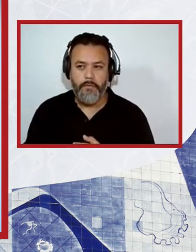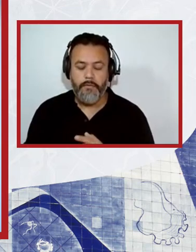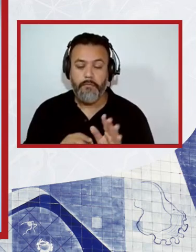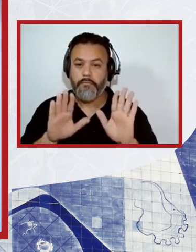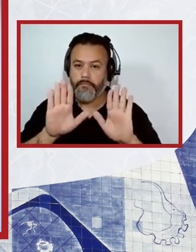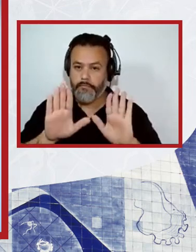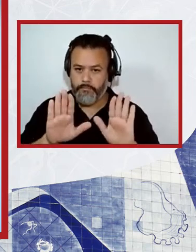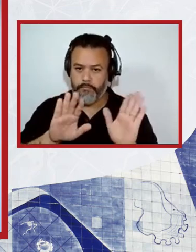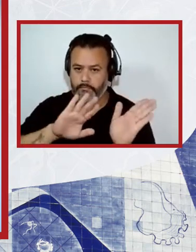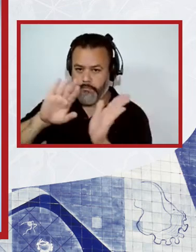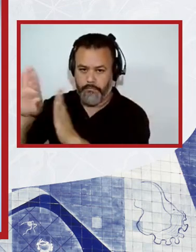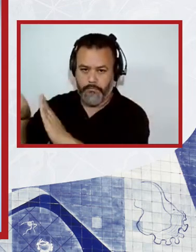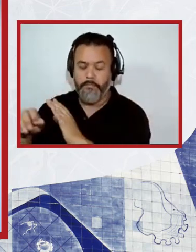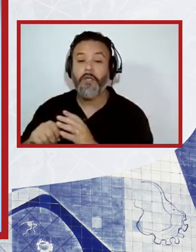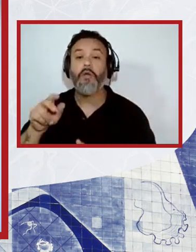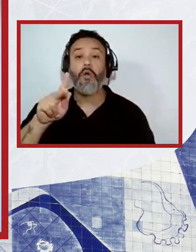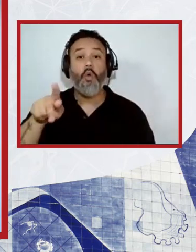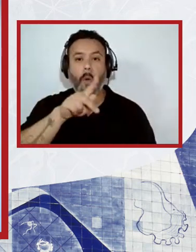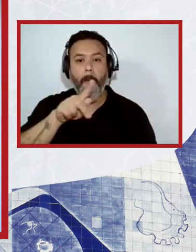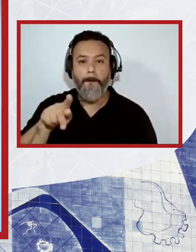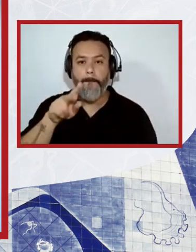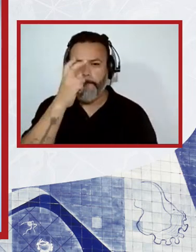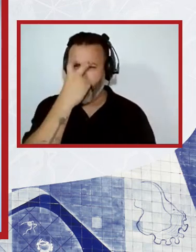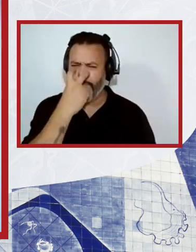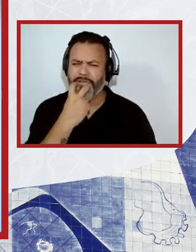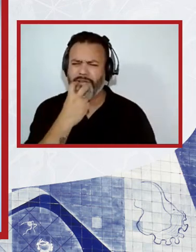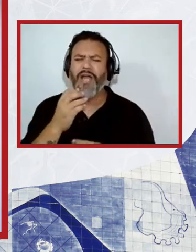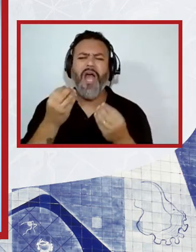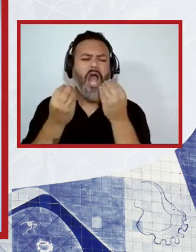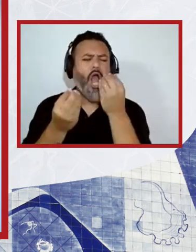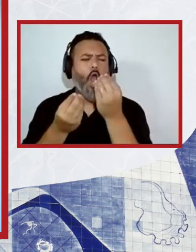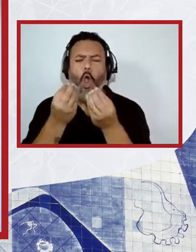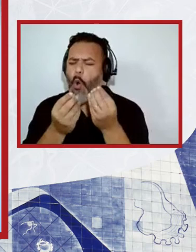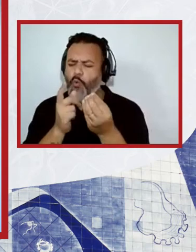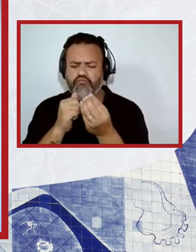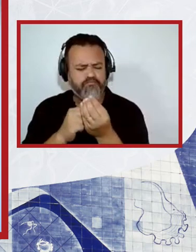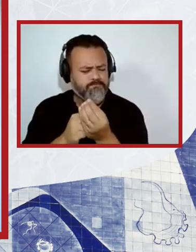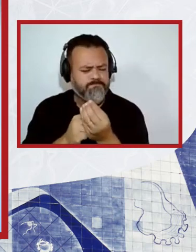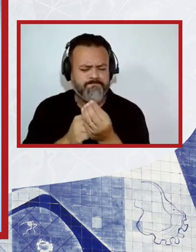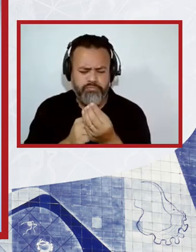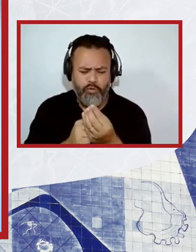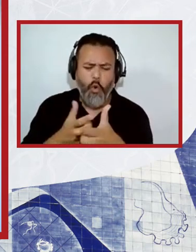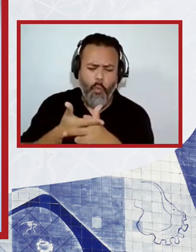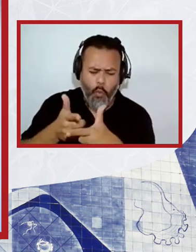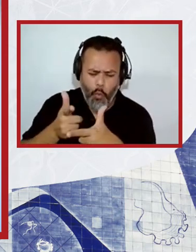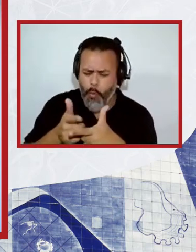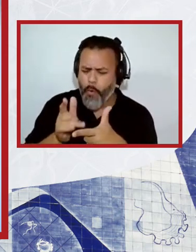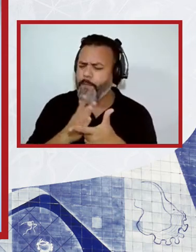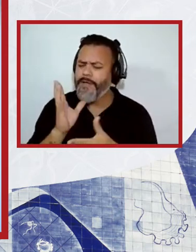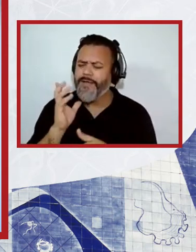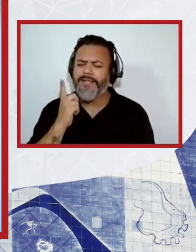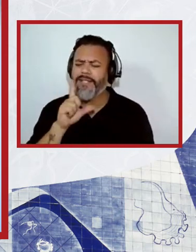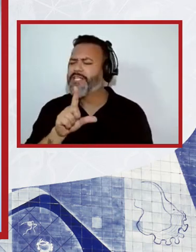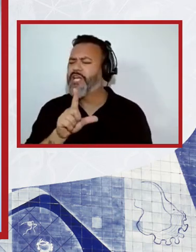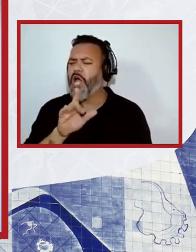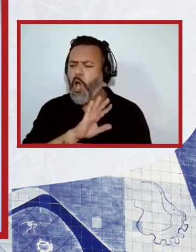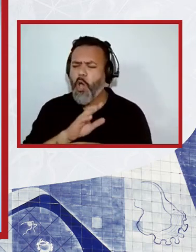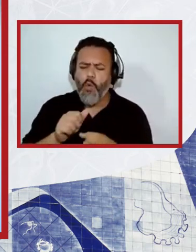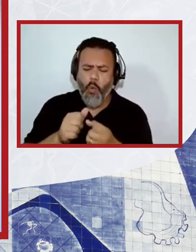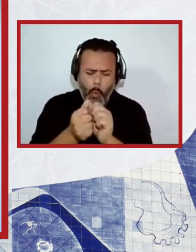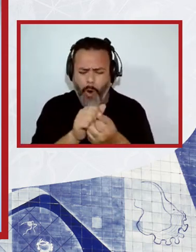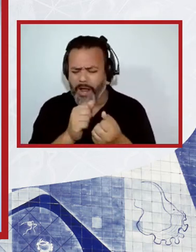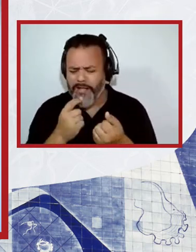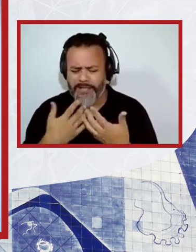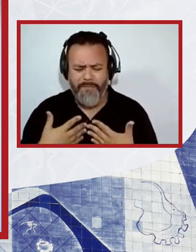cegos, como que eles lidam com essa questão, né, até porque a minha pesquisa de mestrado